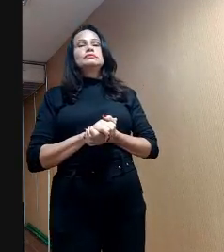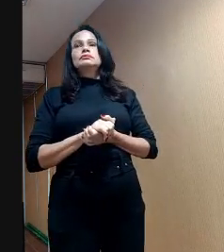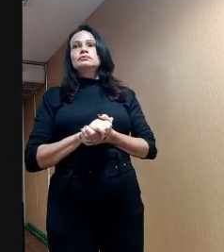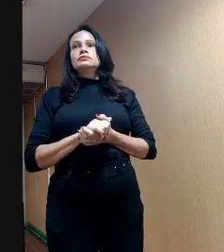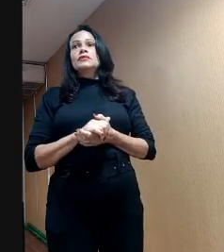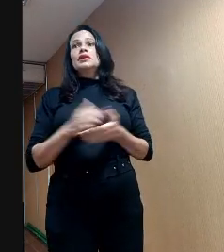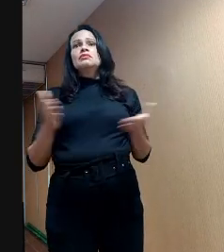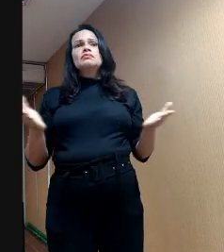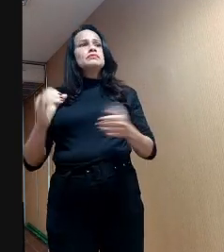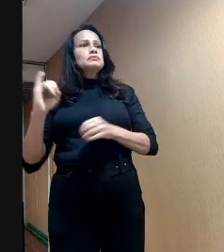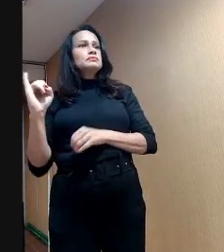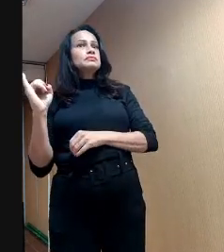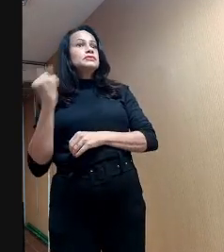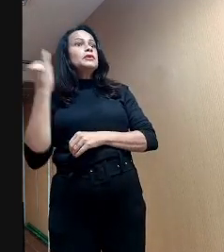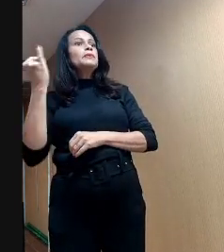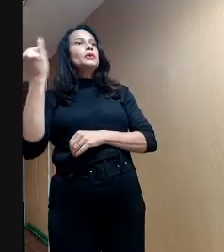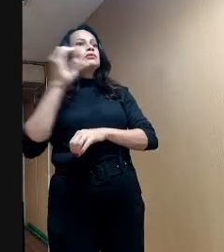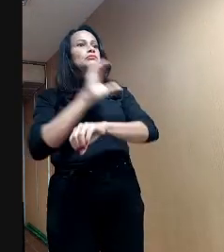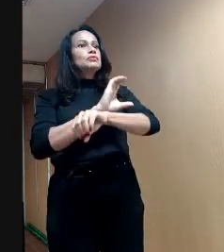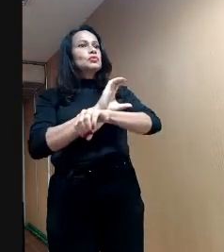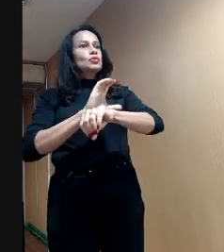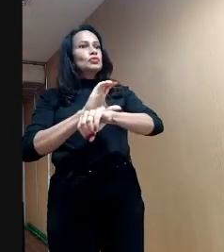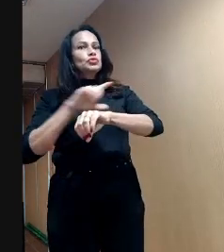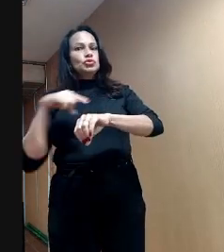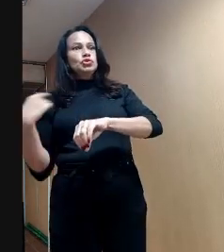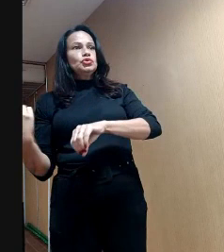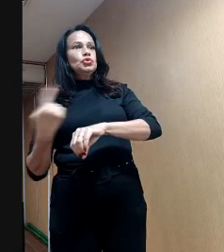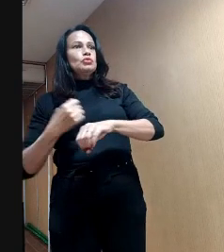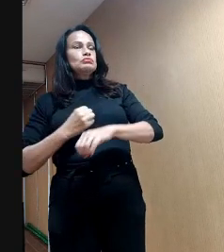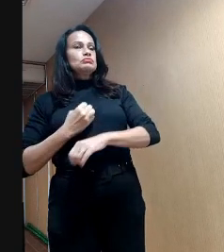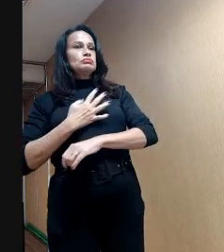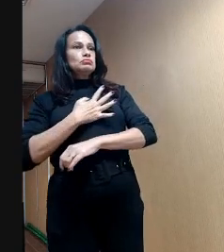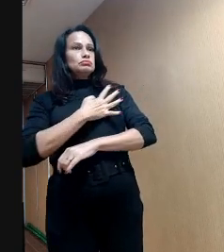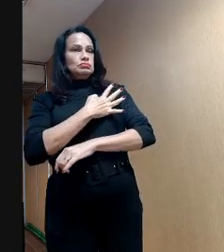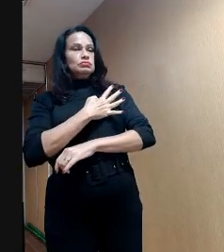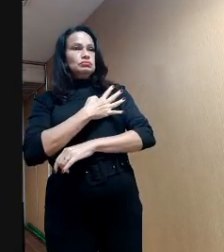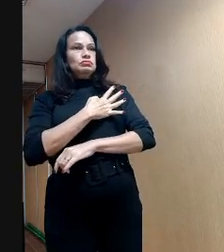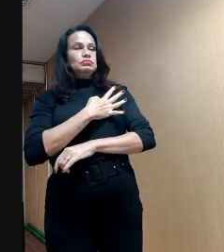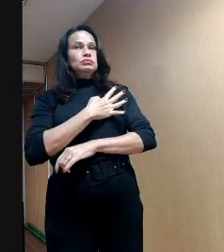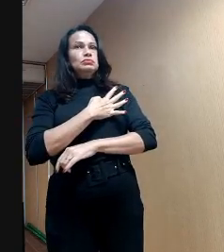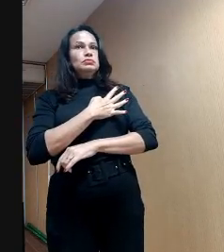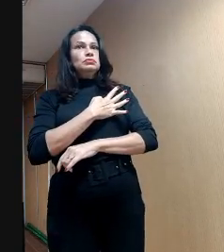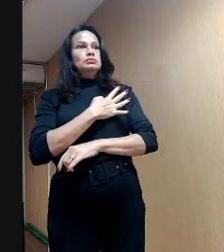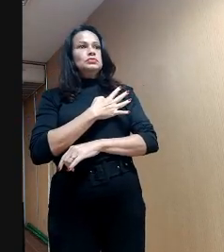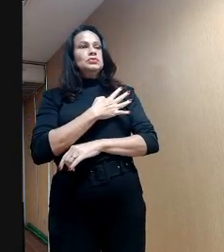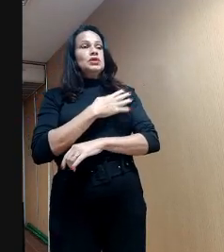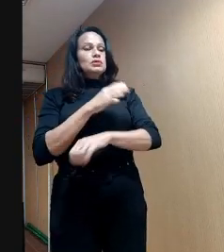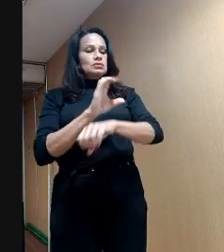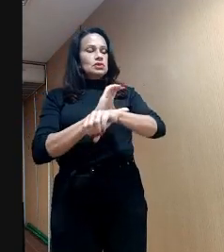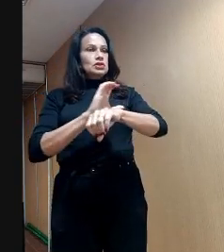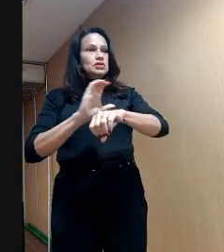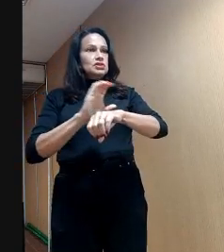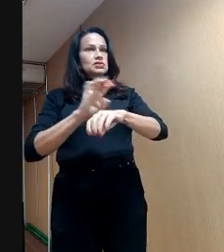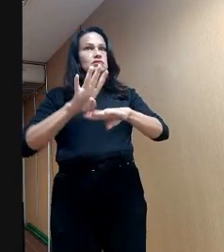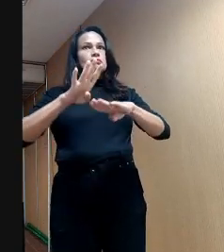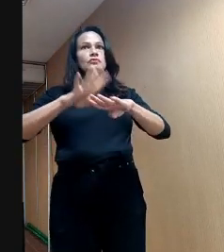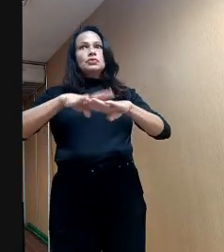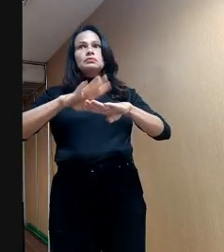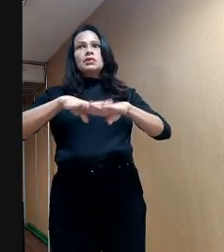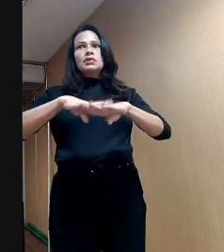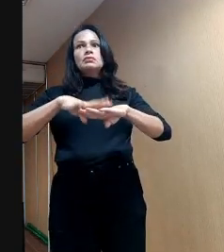e importante curso de nossa instituição. Volto a destacar, curso de licenciatura em